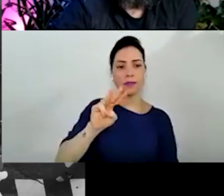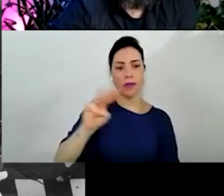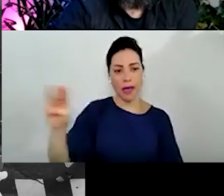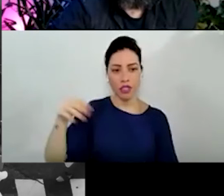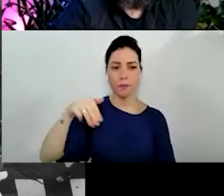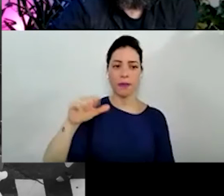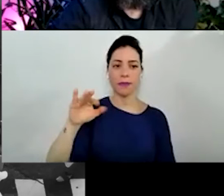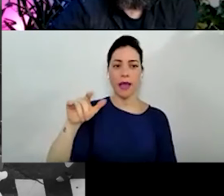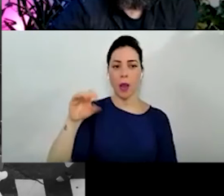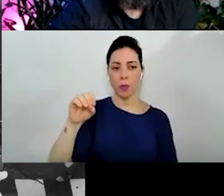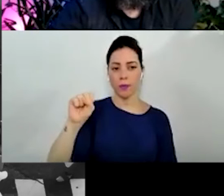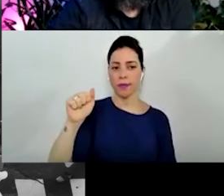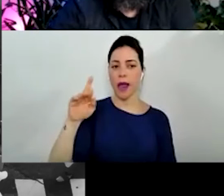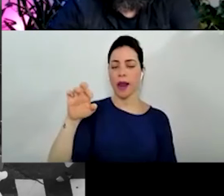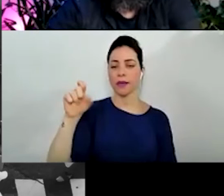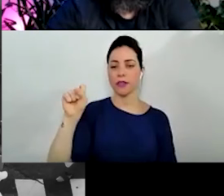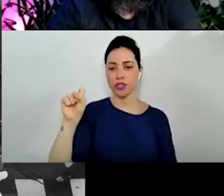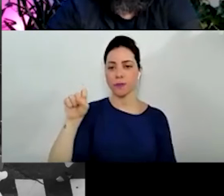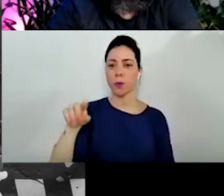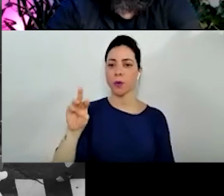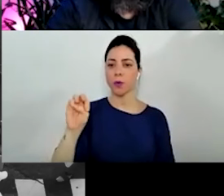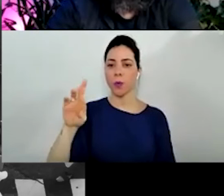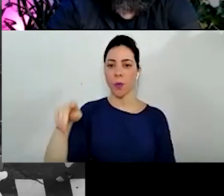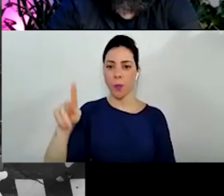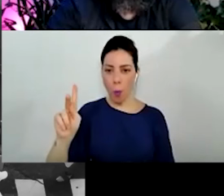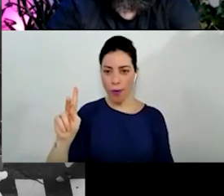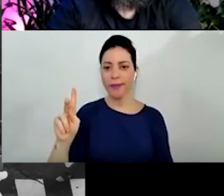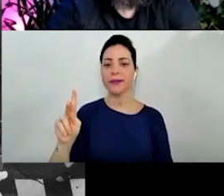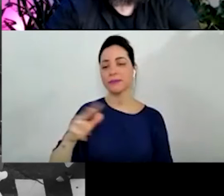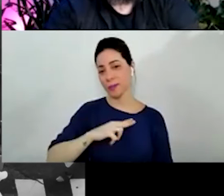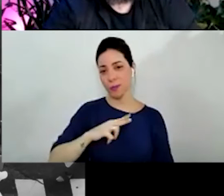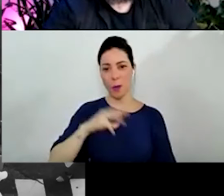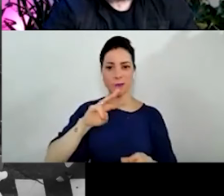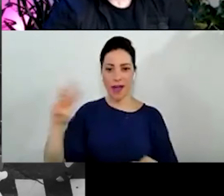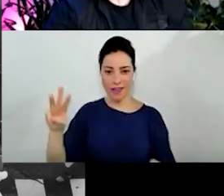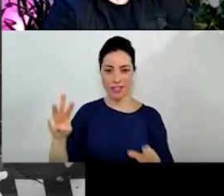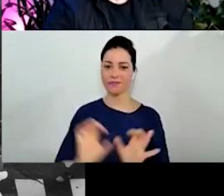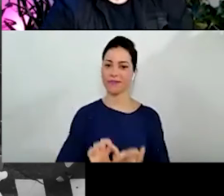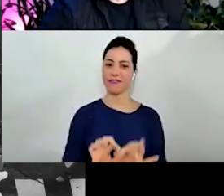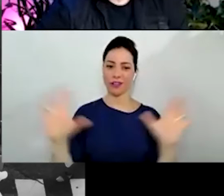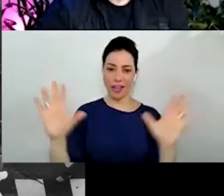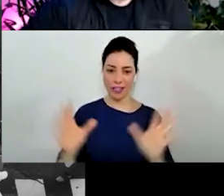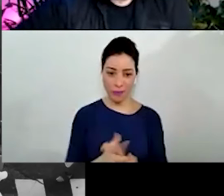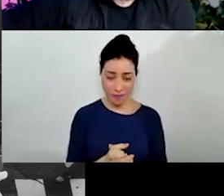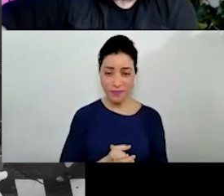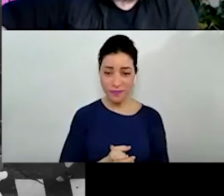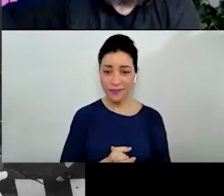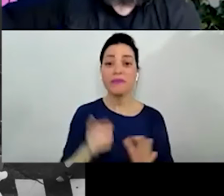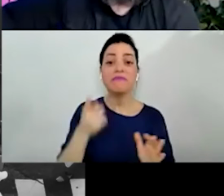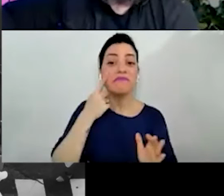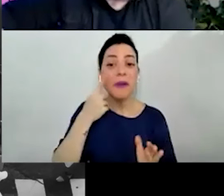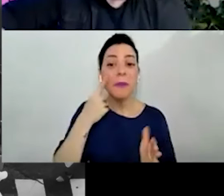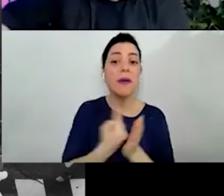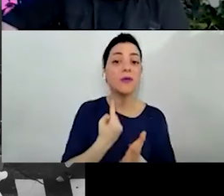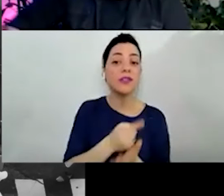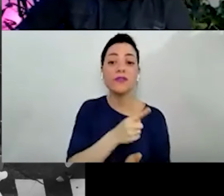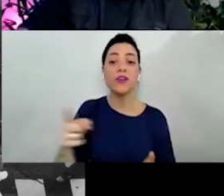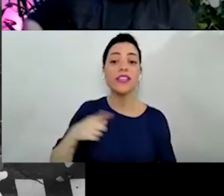meu site pessoal é isso vamos ao papo vamos vamos ver as perguntas que vocês têm aí o